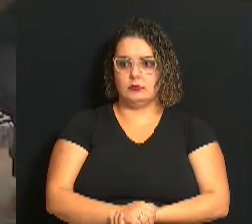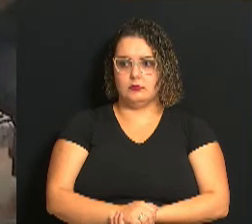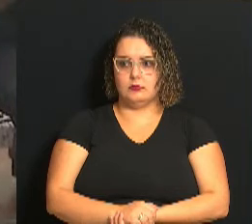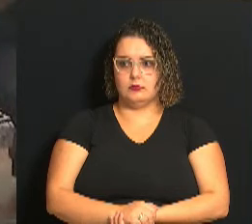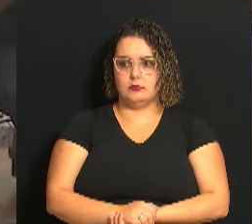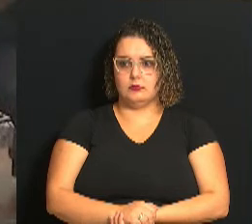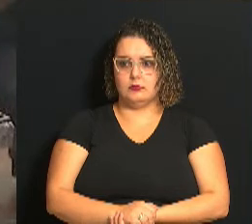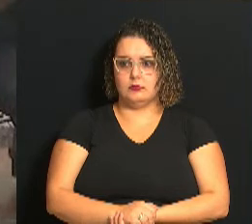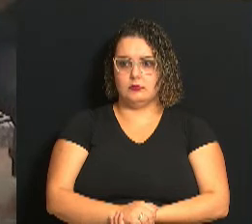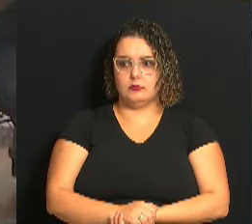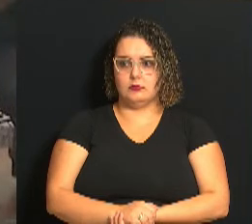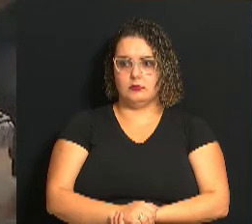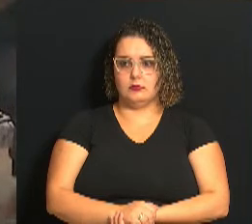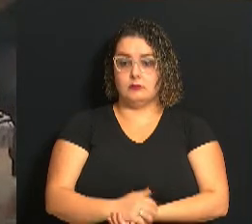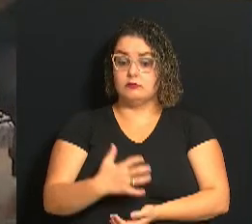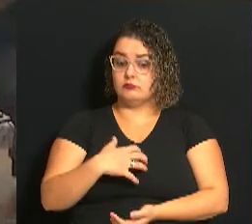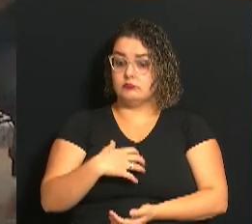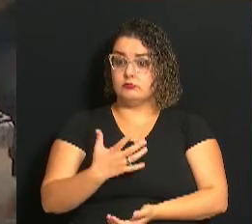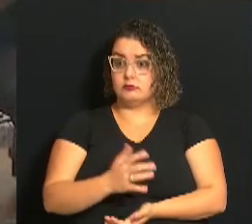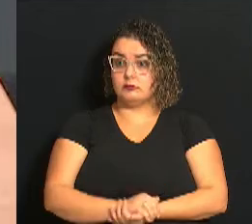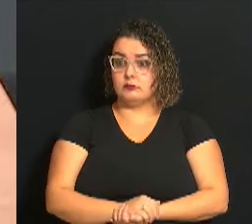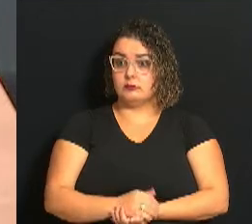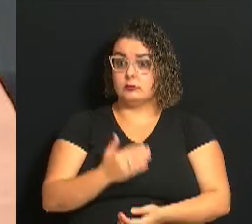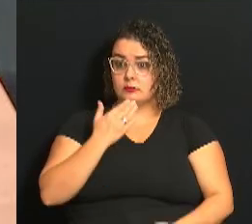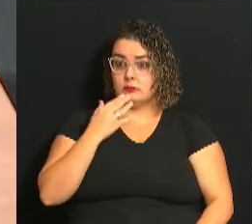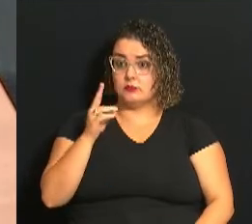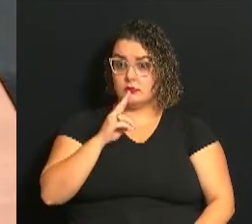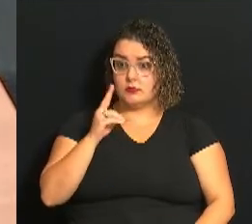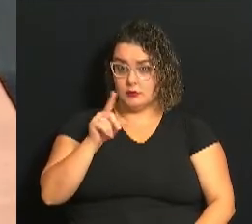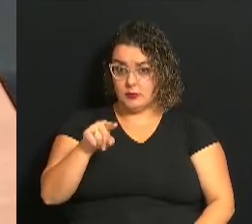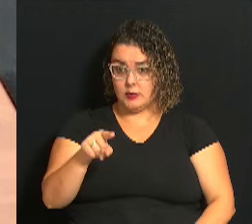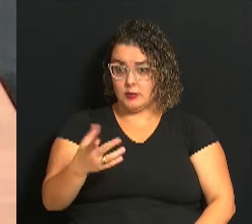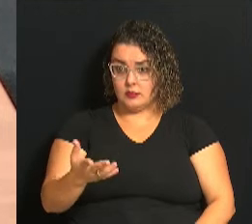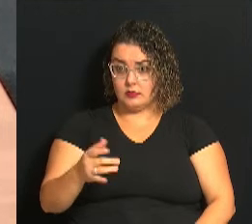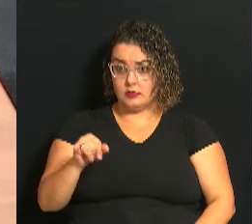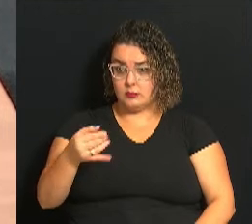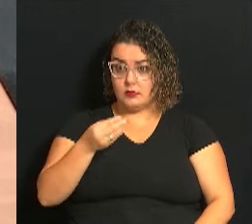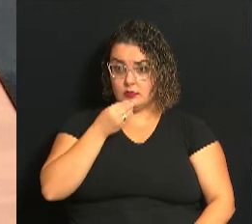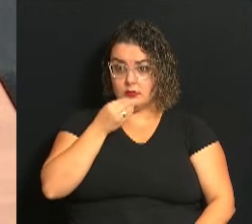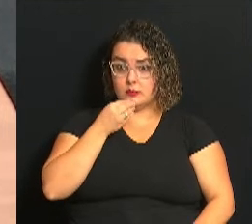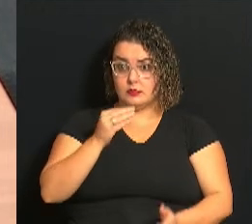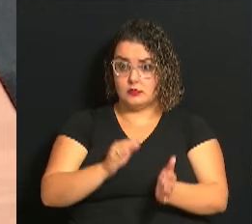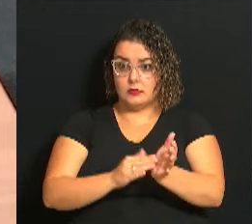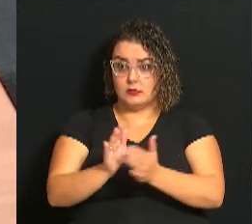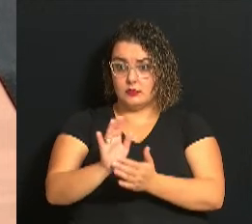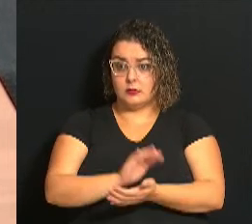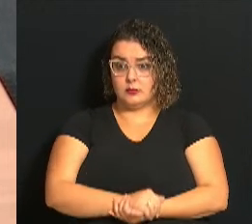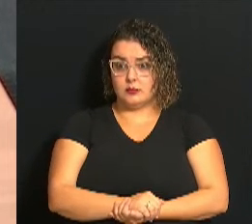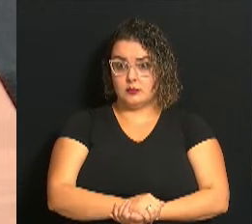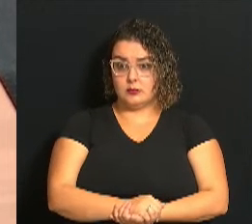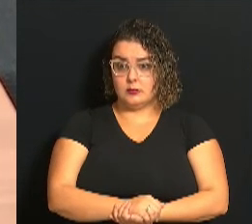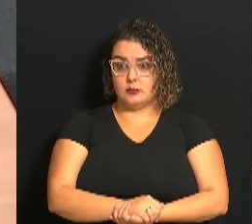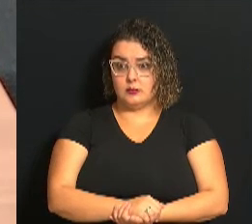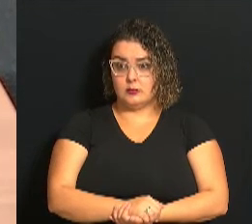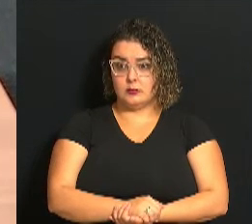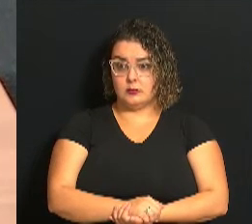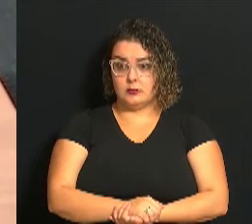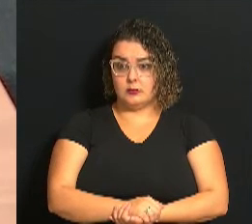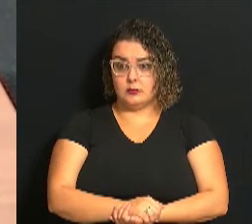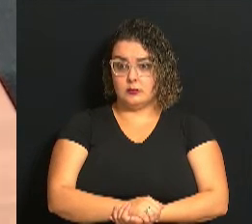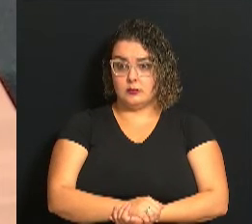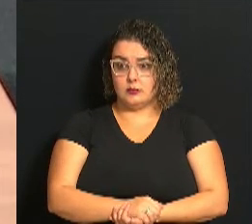Sim, pelo que eu senti, assim, nós vamos ter que pedir urgência nele, né? Porque para aproveitar o concurso ele tem que estar aprovado